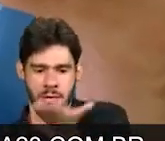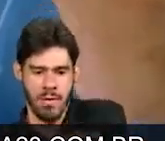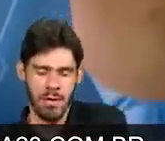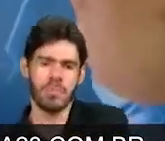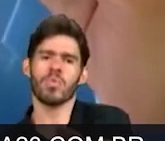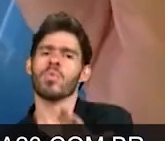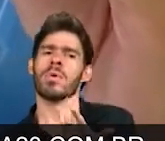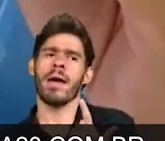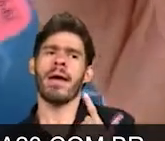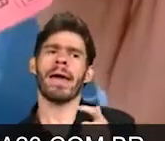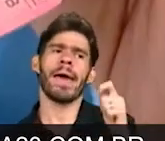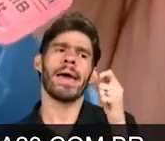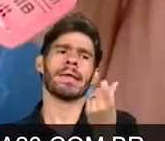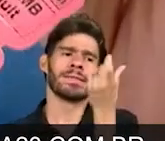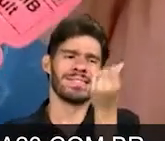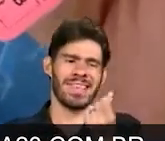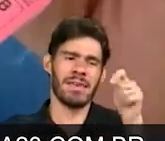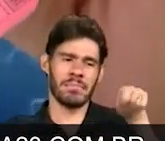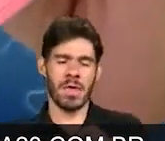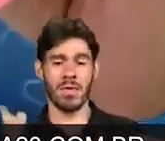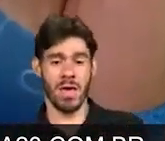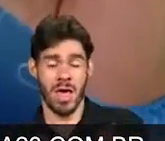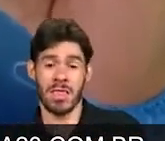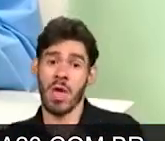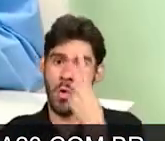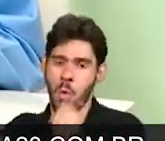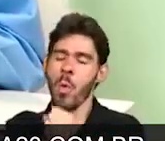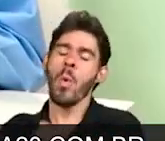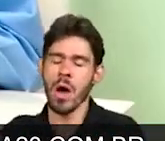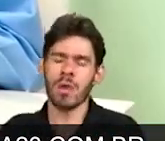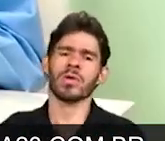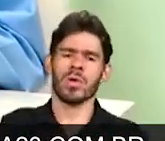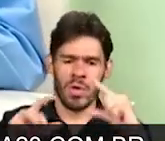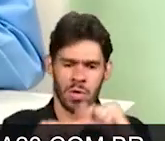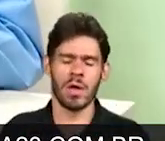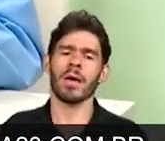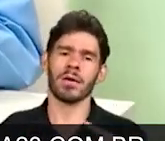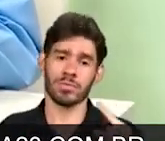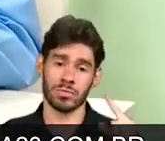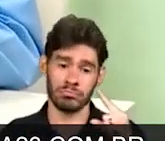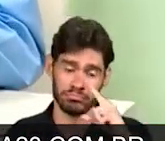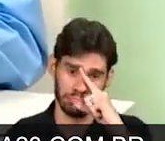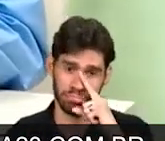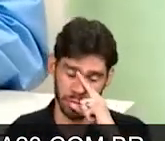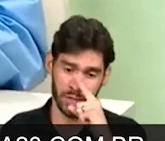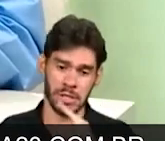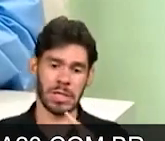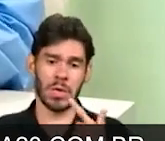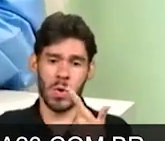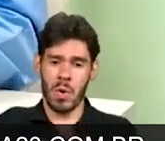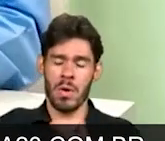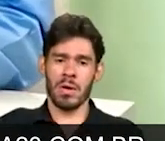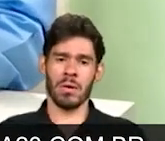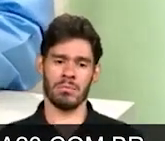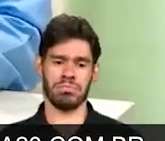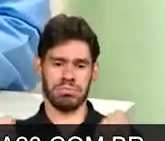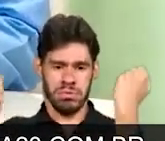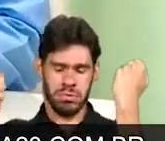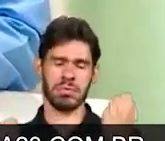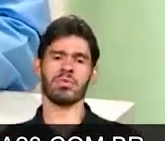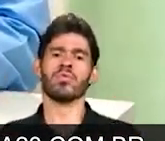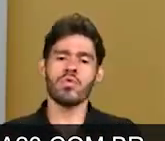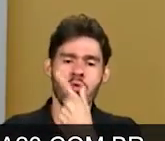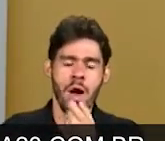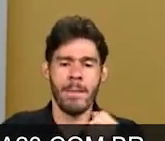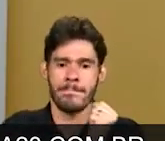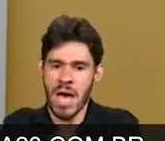de 6 a 12 meses. Além de reduzir os riscos de complicações, os remédios interrompem a